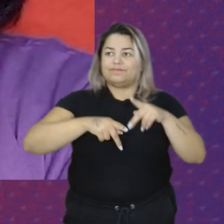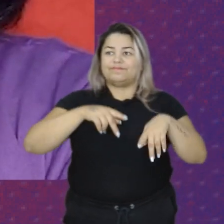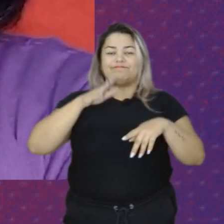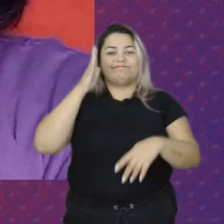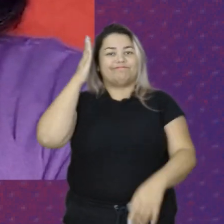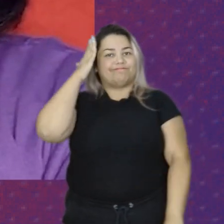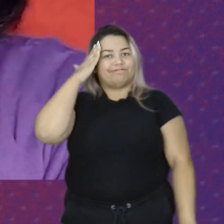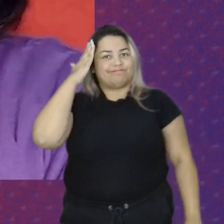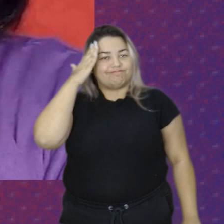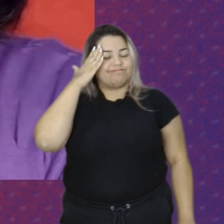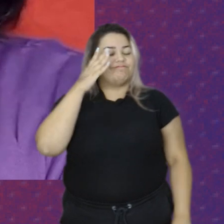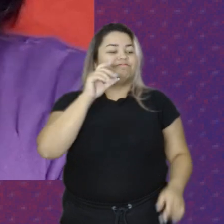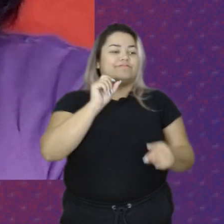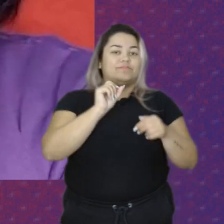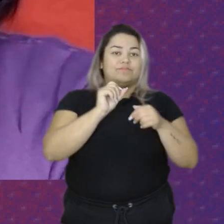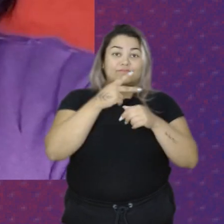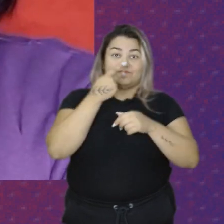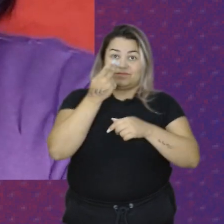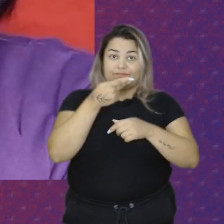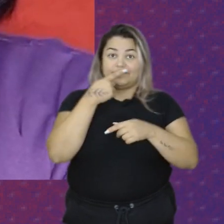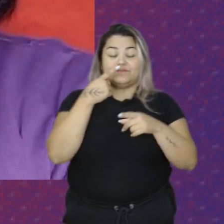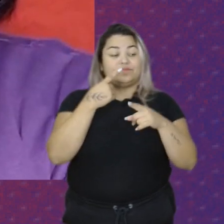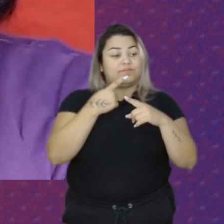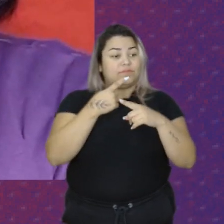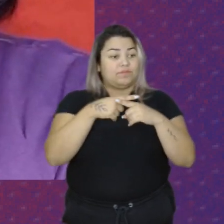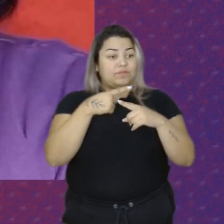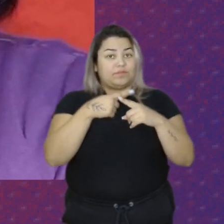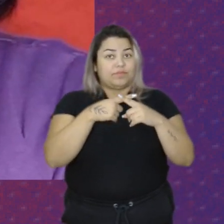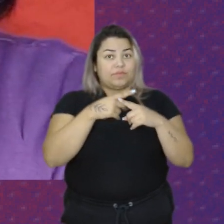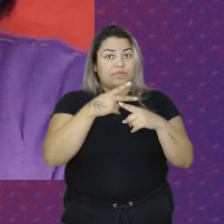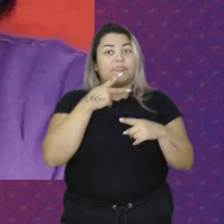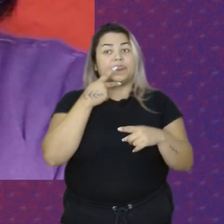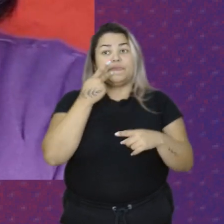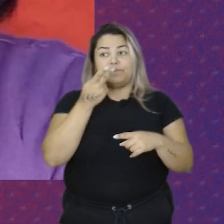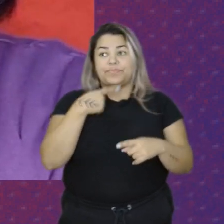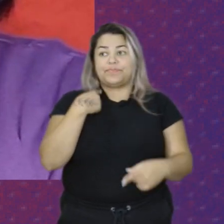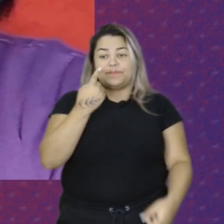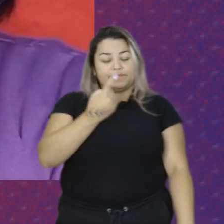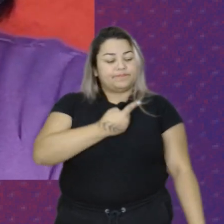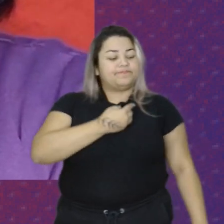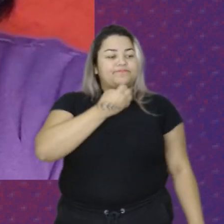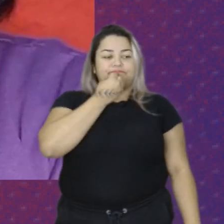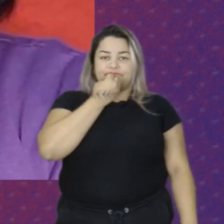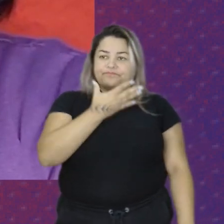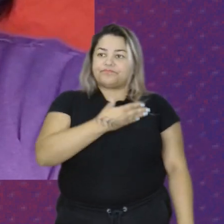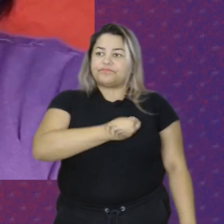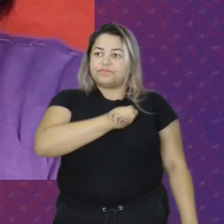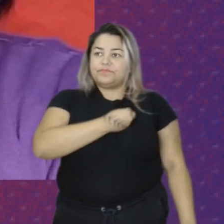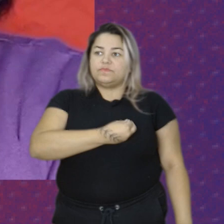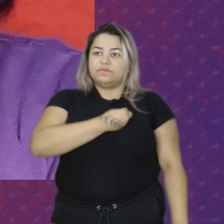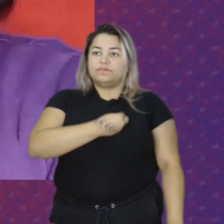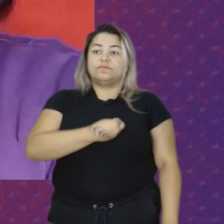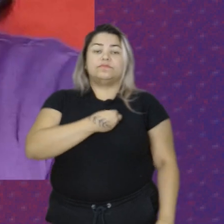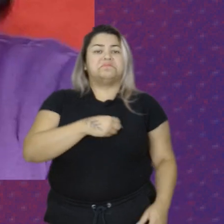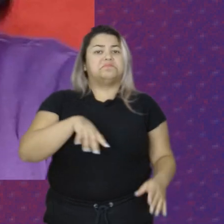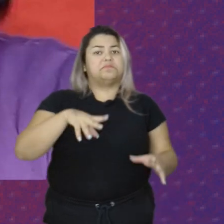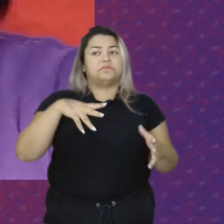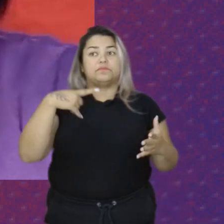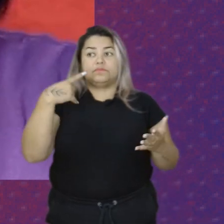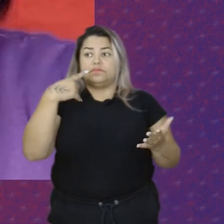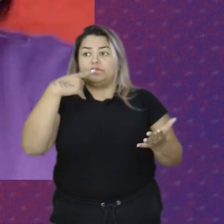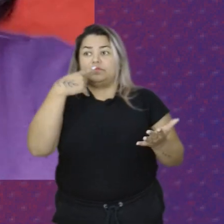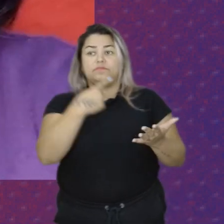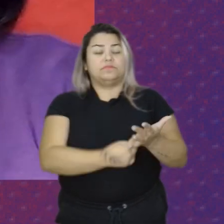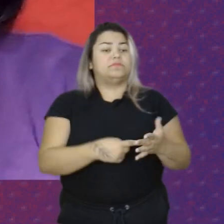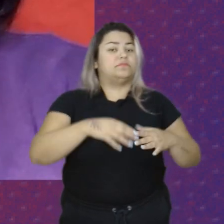sabem bem do que eu estou falando, do que eu estou dizendo. O nosso bem viver ele foi completamente comprometido